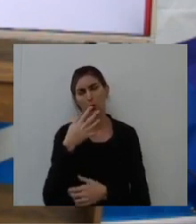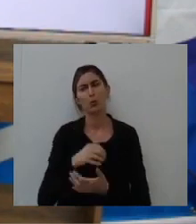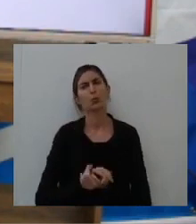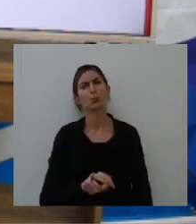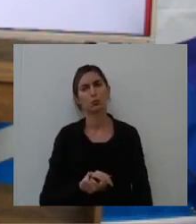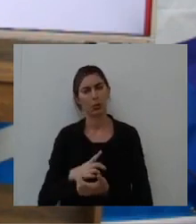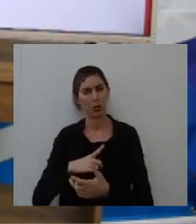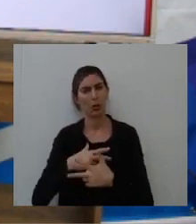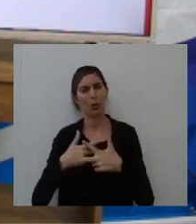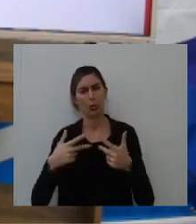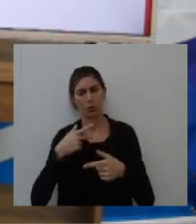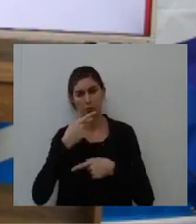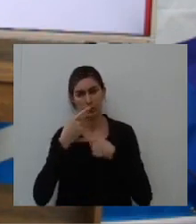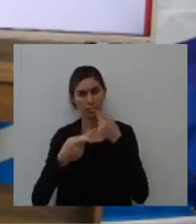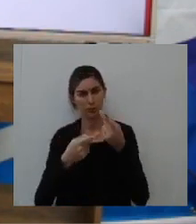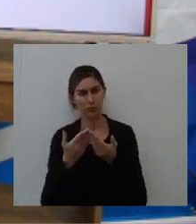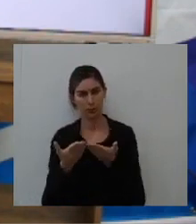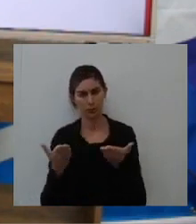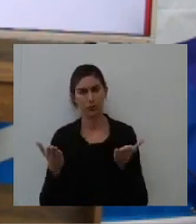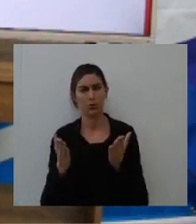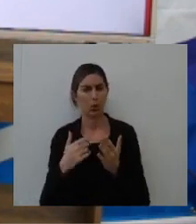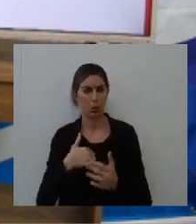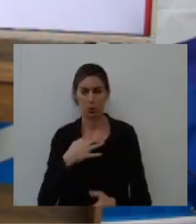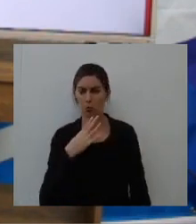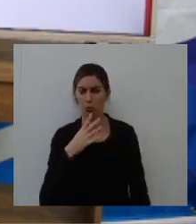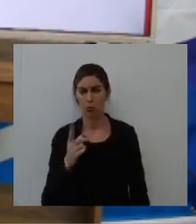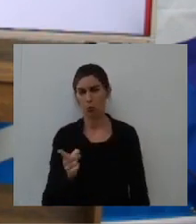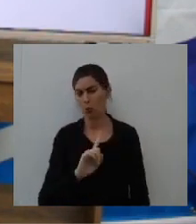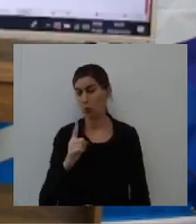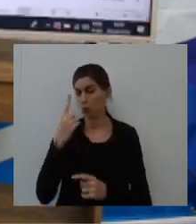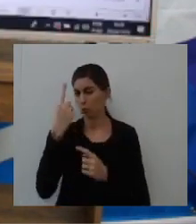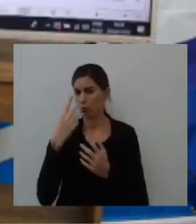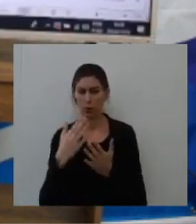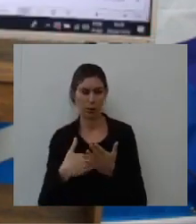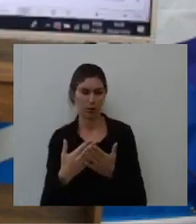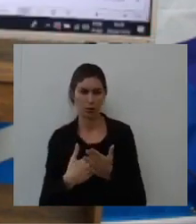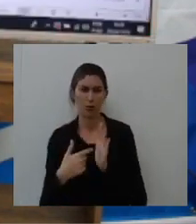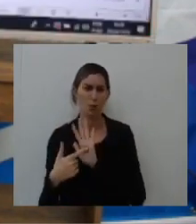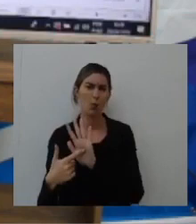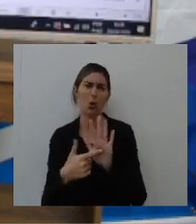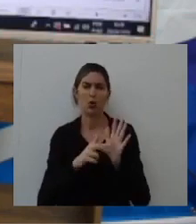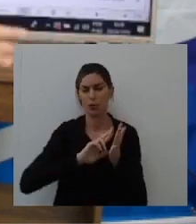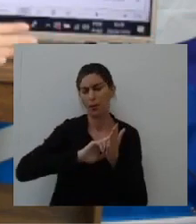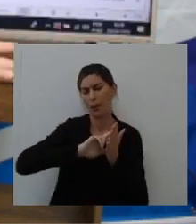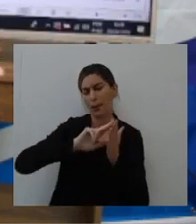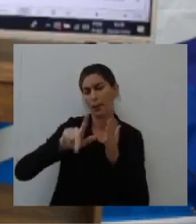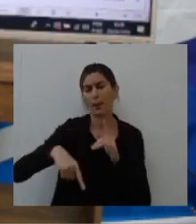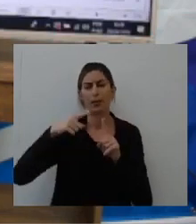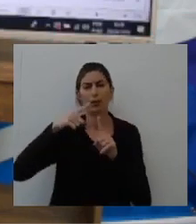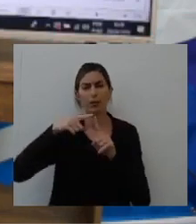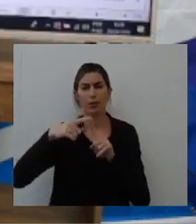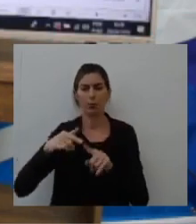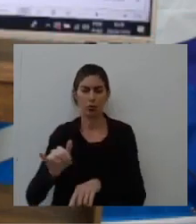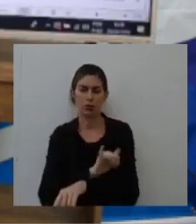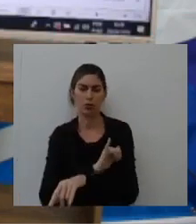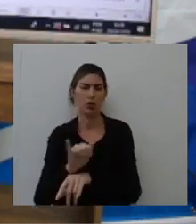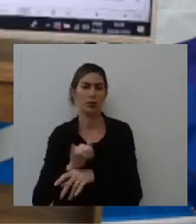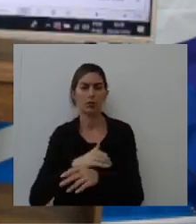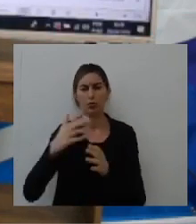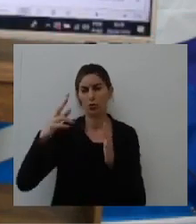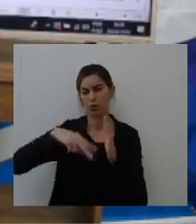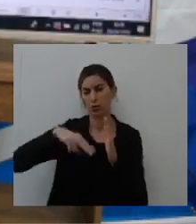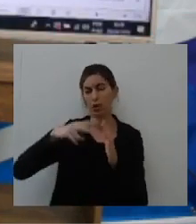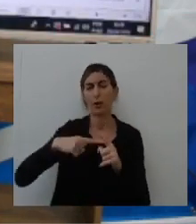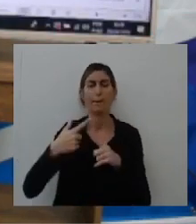tenho uma coisa para dizer para você. Eu não conheço nenhum livro não que apresente diversos tipos de estratégia de leitura,